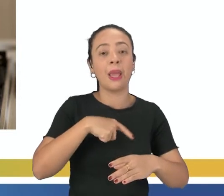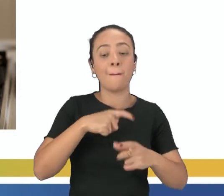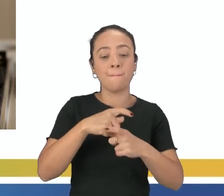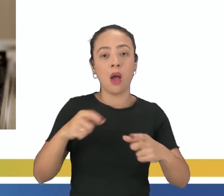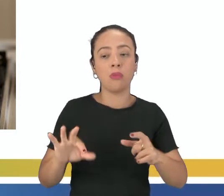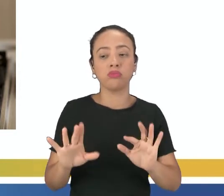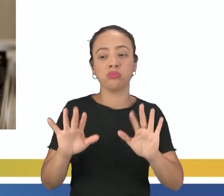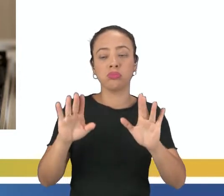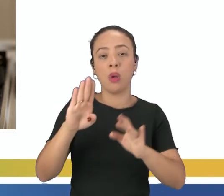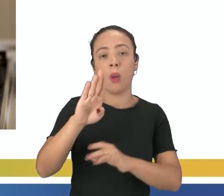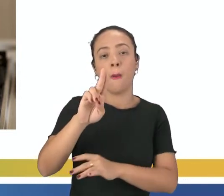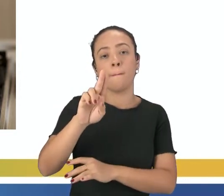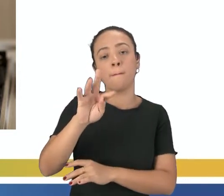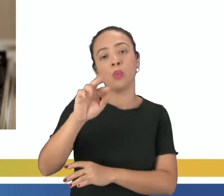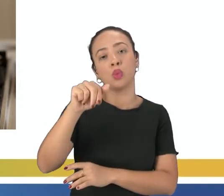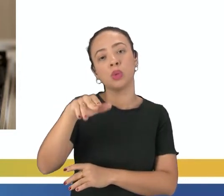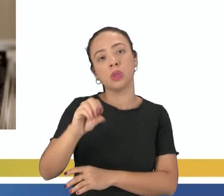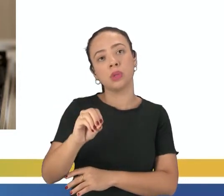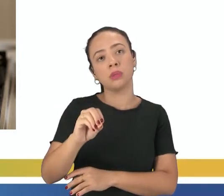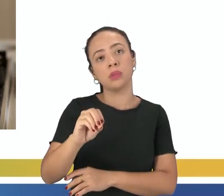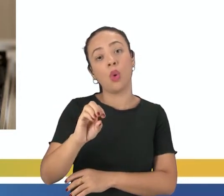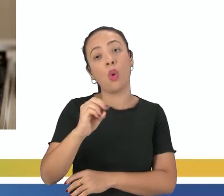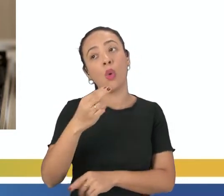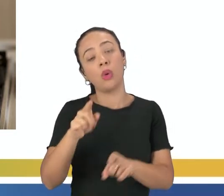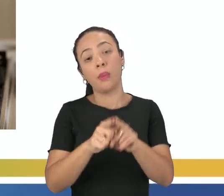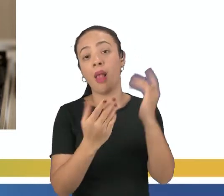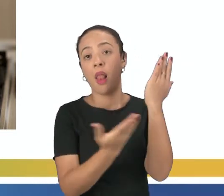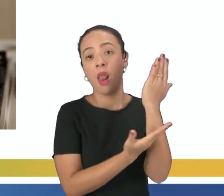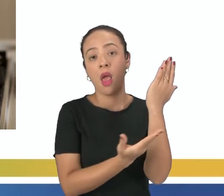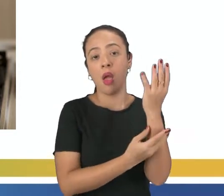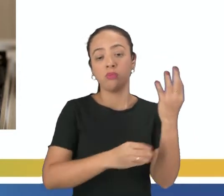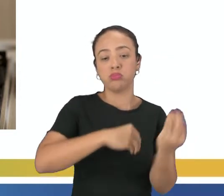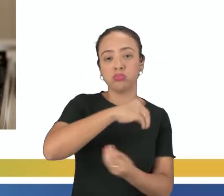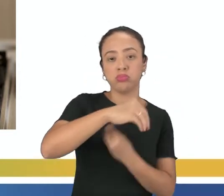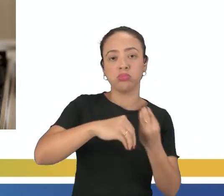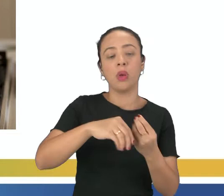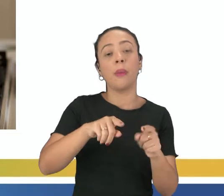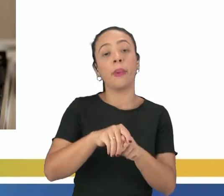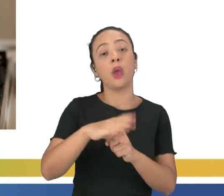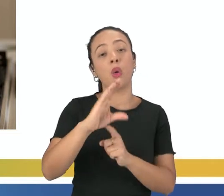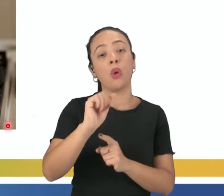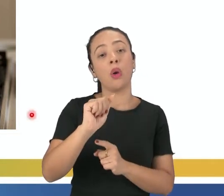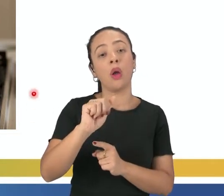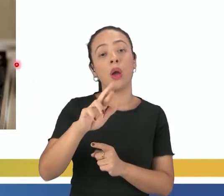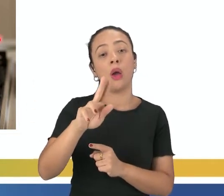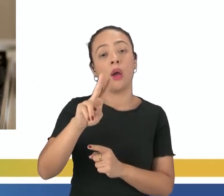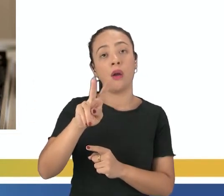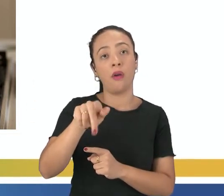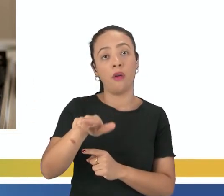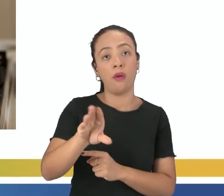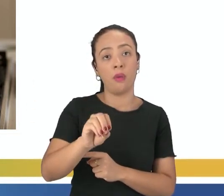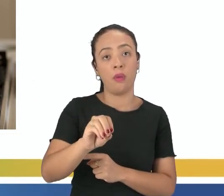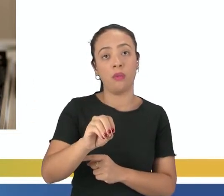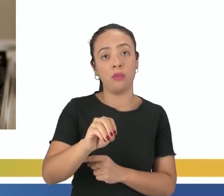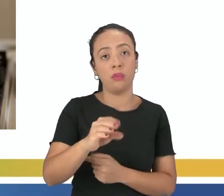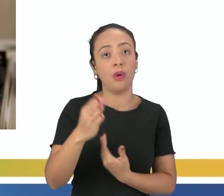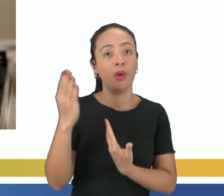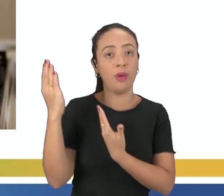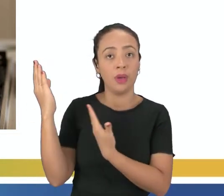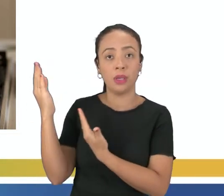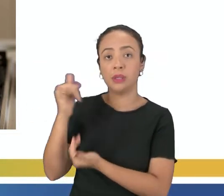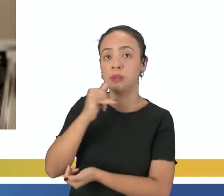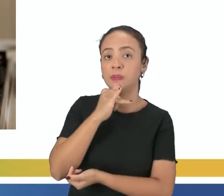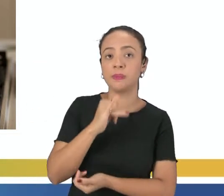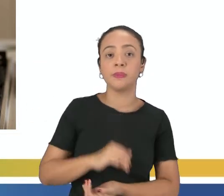gás butano, ou por meio da combustão da lenha ou do carvão, ok? Então, a gente pode observar aqui, ó, quão